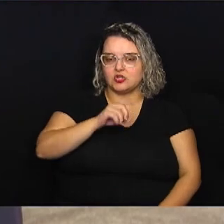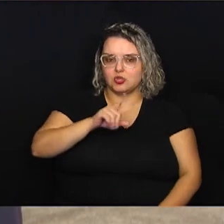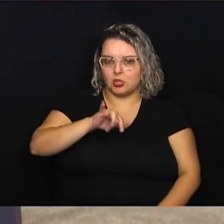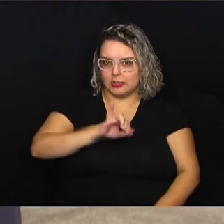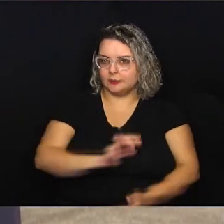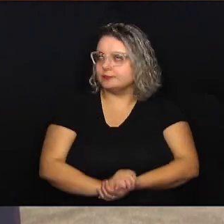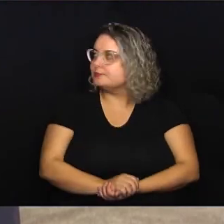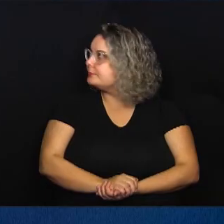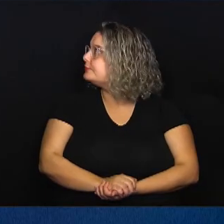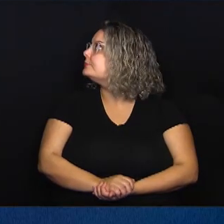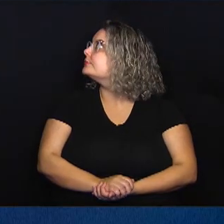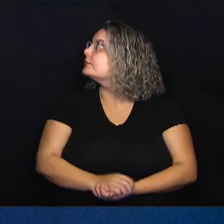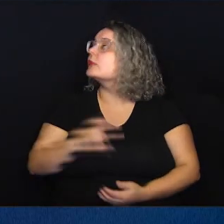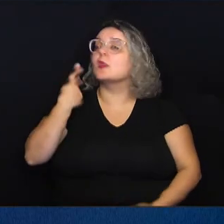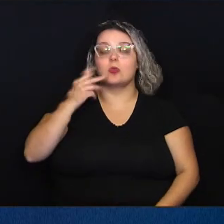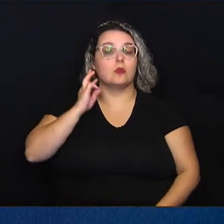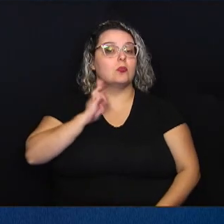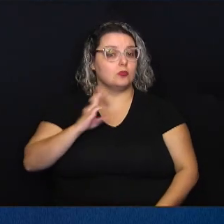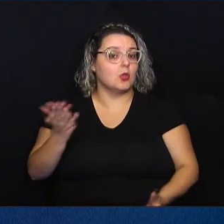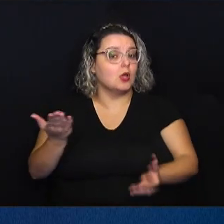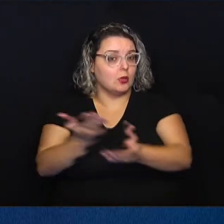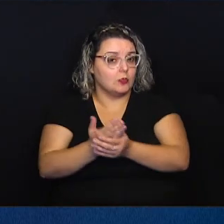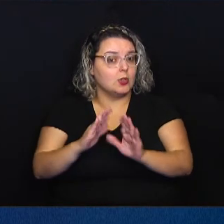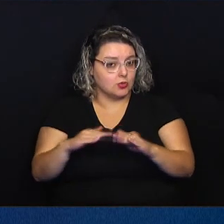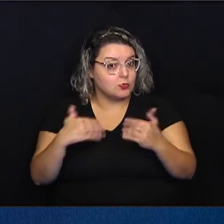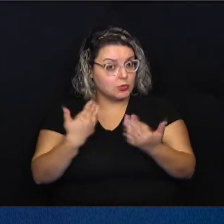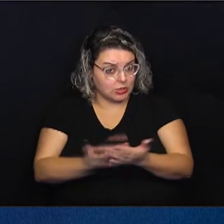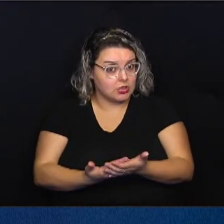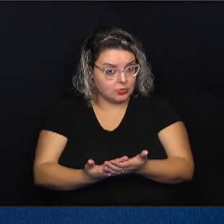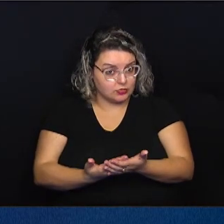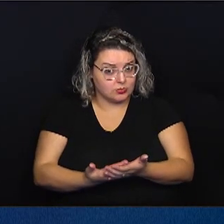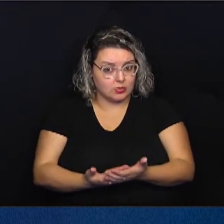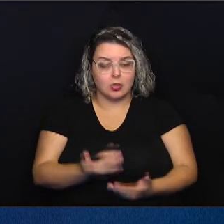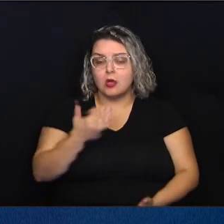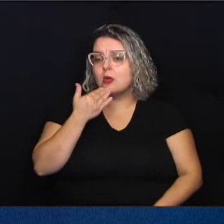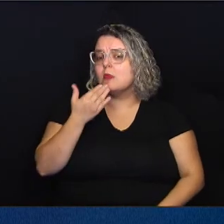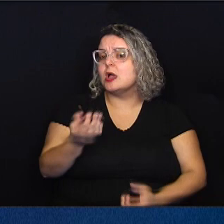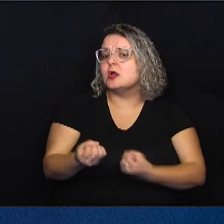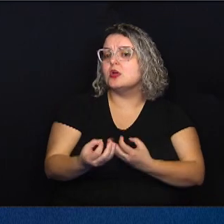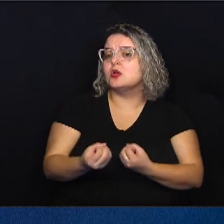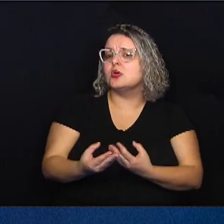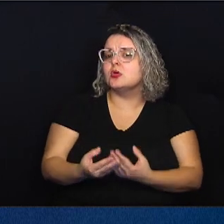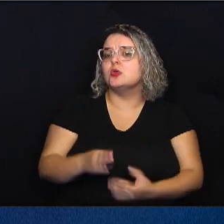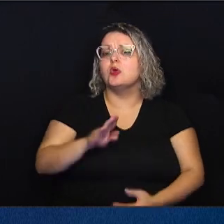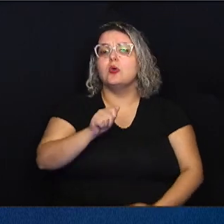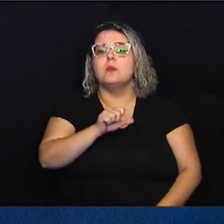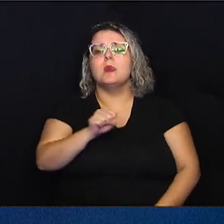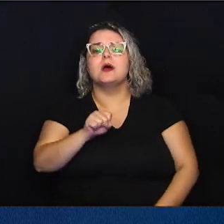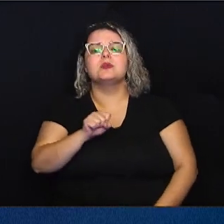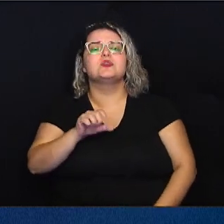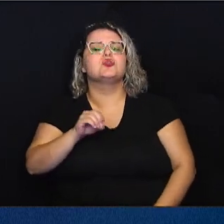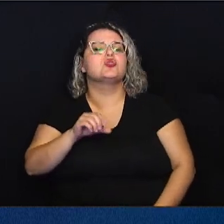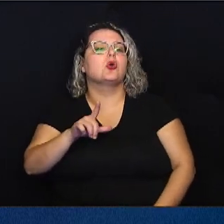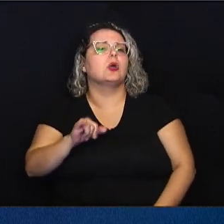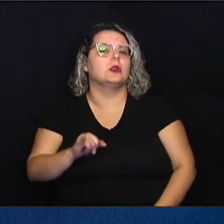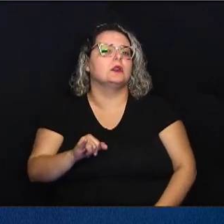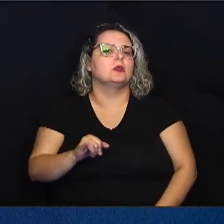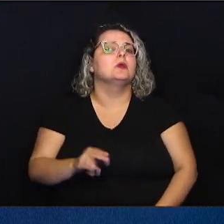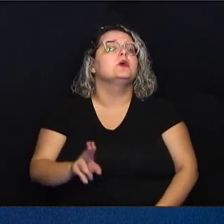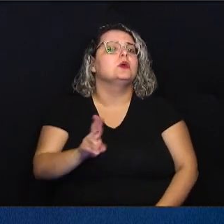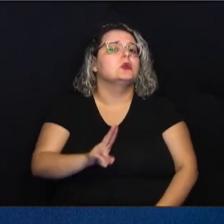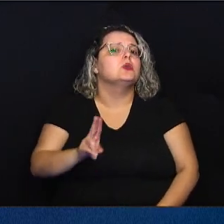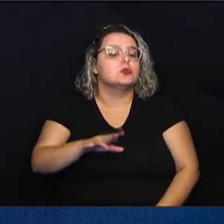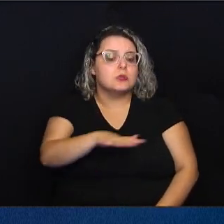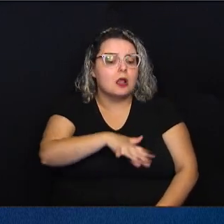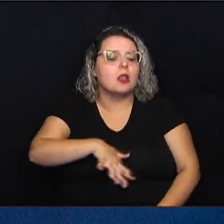vereador Cecílio Santos protocolou um requerimento em que solicita informações sobre projeto de implantação